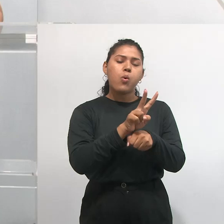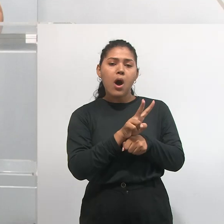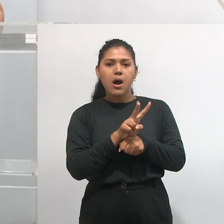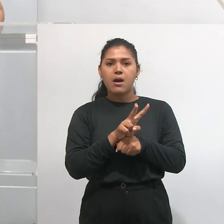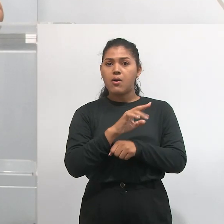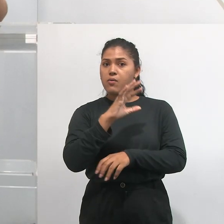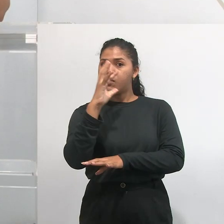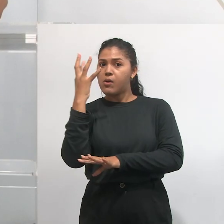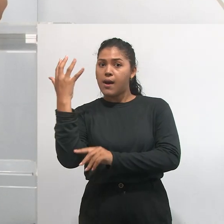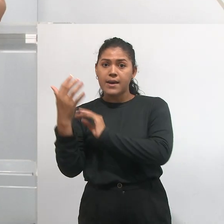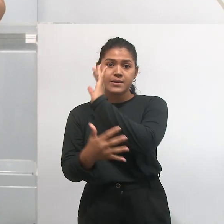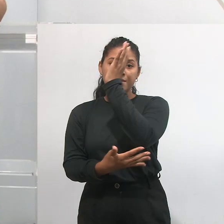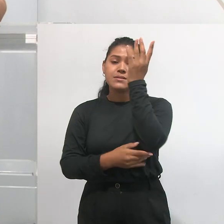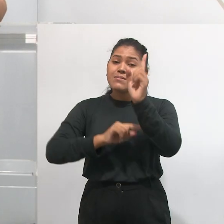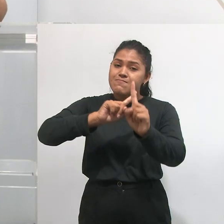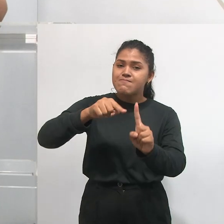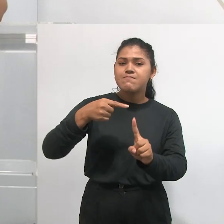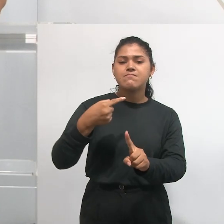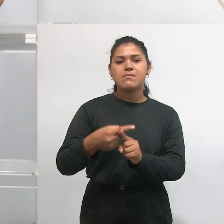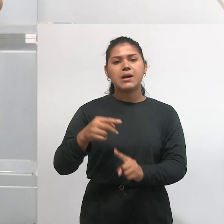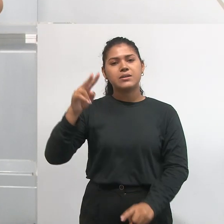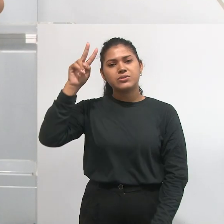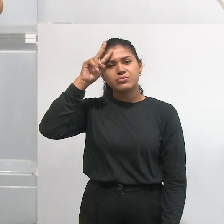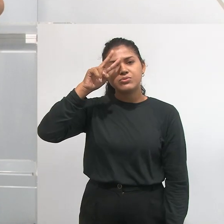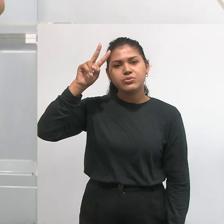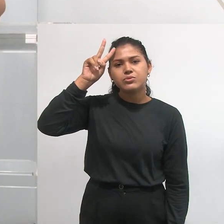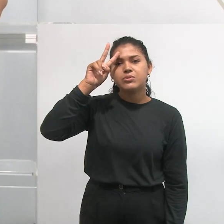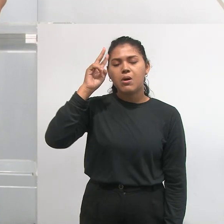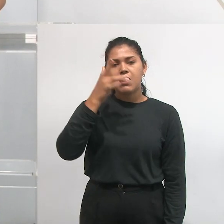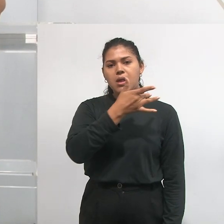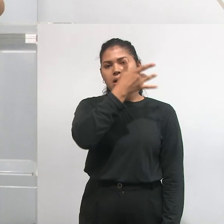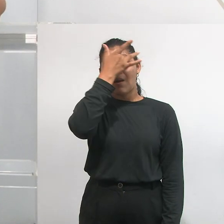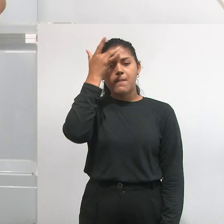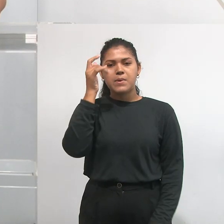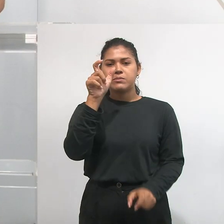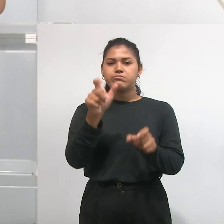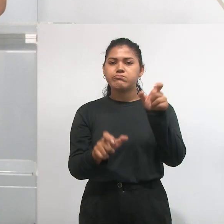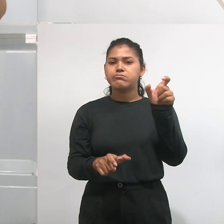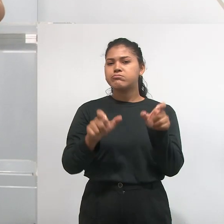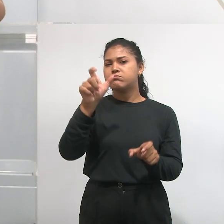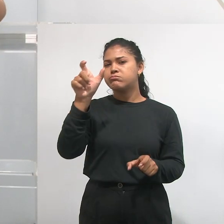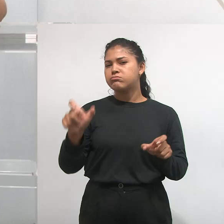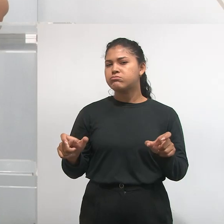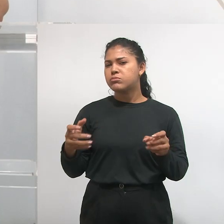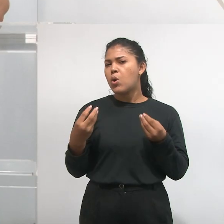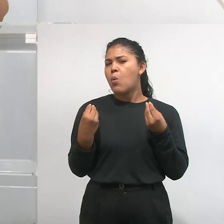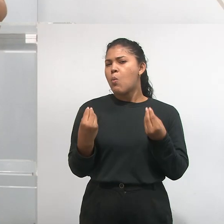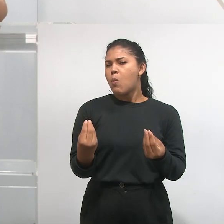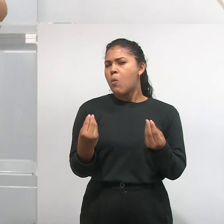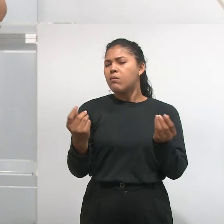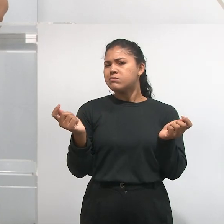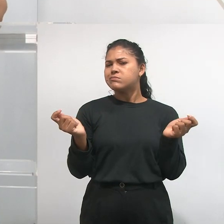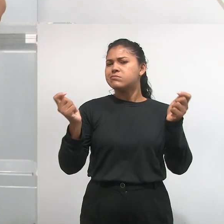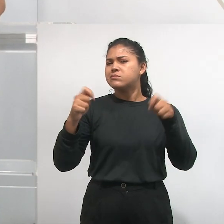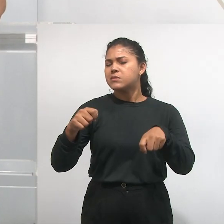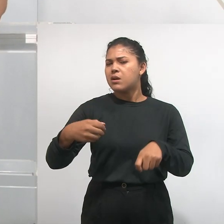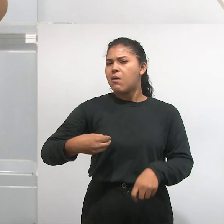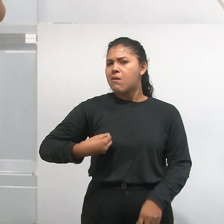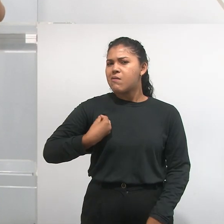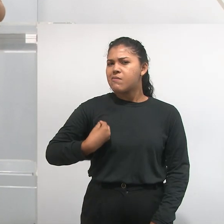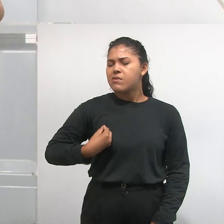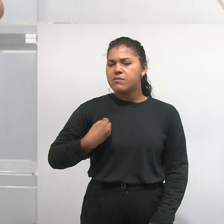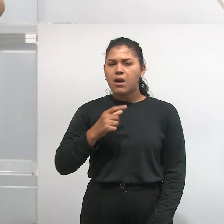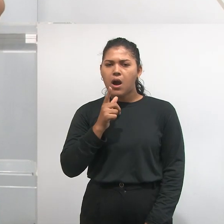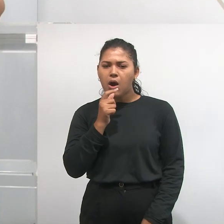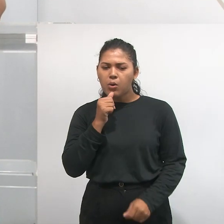dessas pessoas. Você que está assistindo esse vídeo, já pensou como é viver na floresta, como é viver